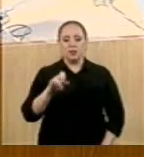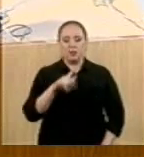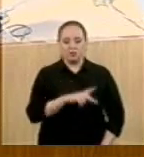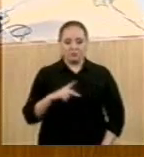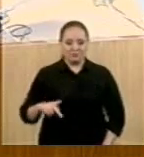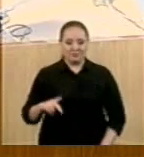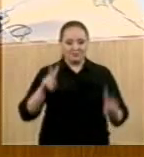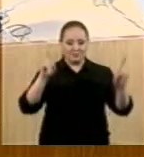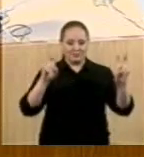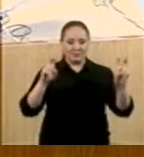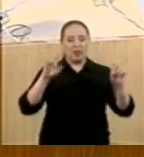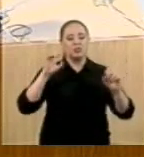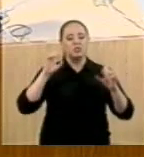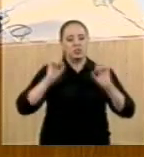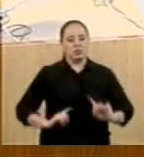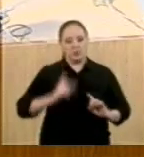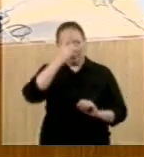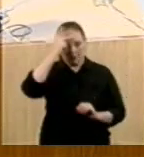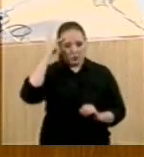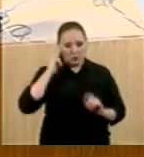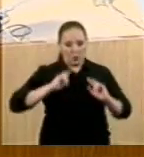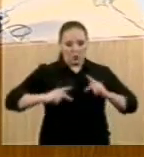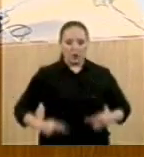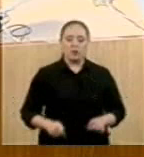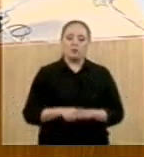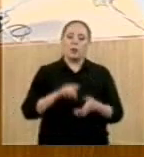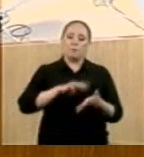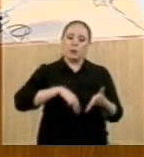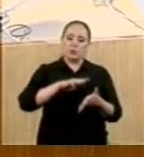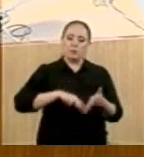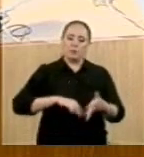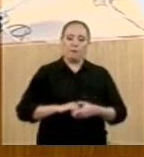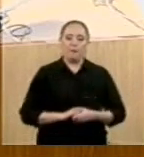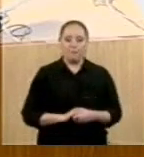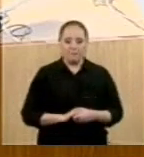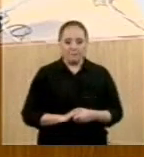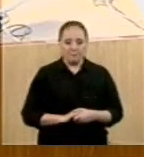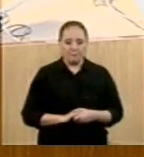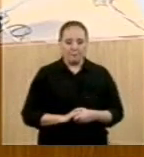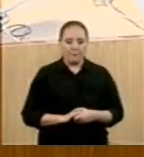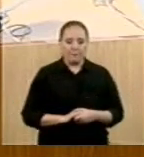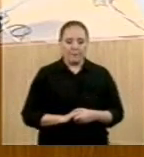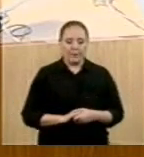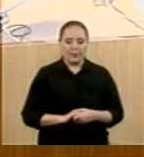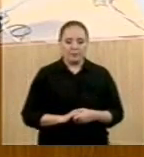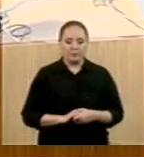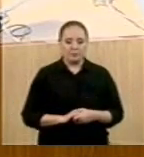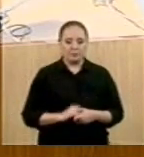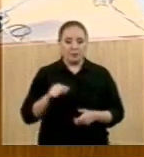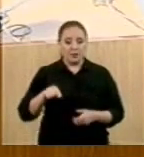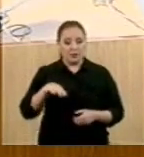Pessoa Humana, Conteúdo, Trajetórias e Metodologia. Nesse quadrante comum de